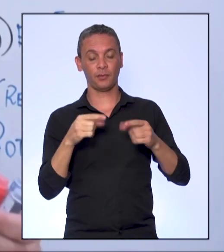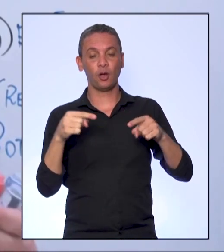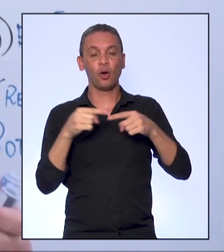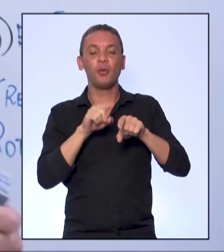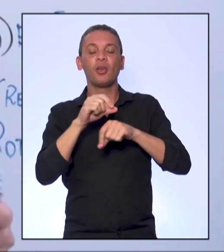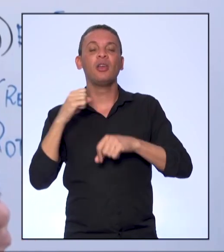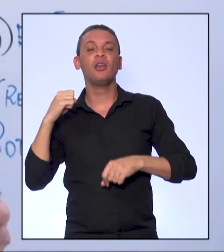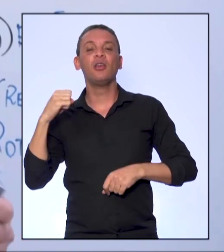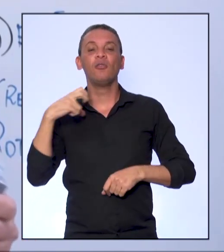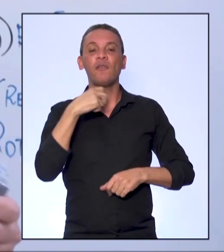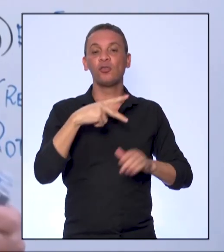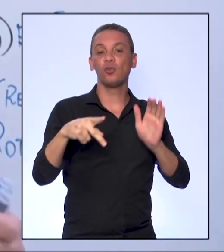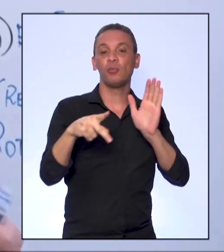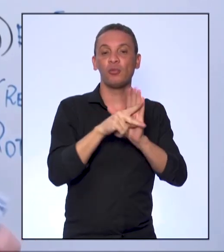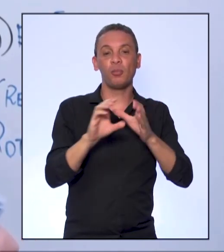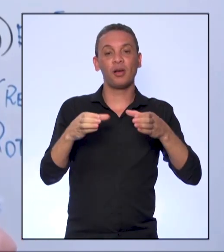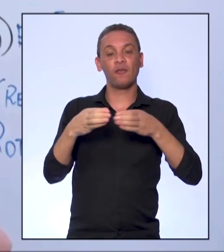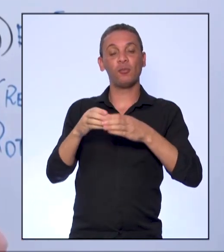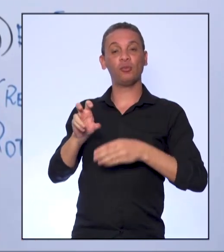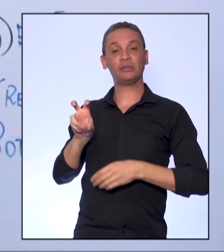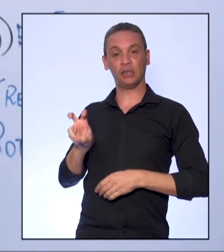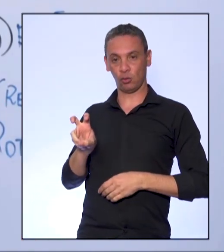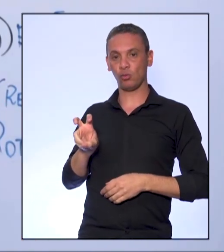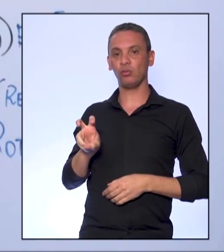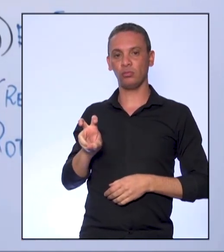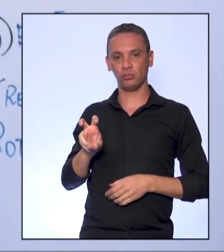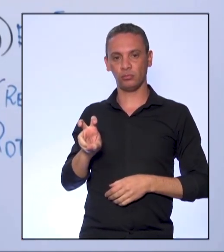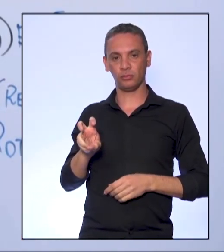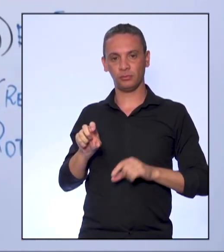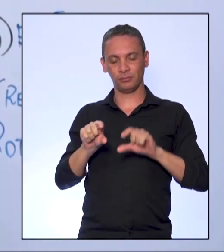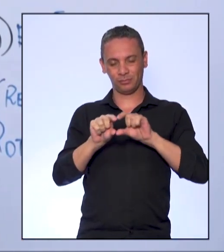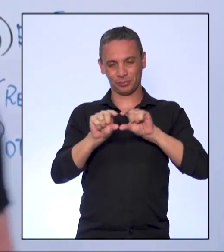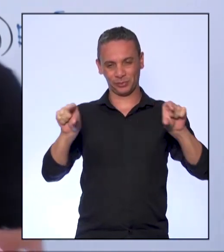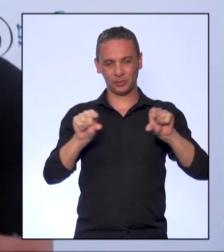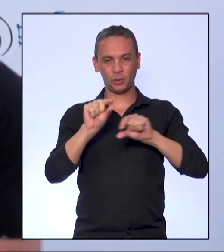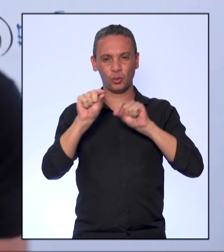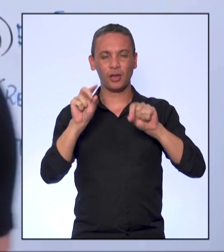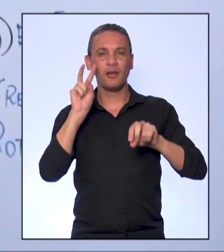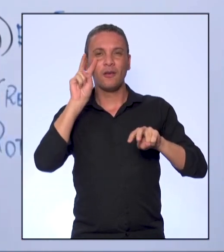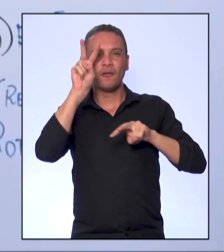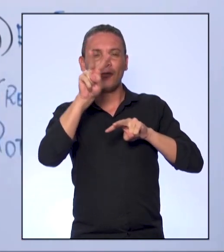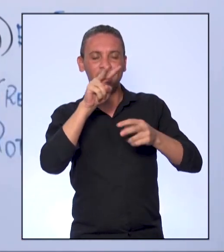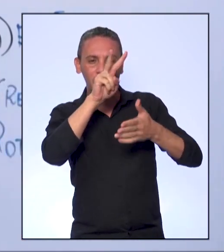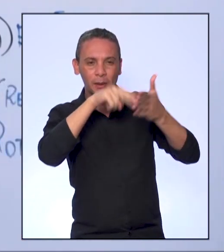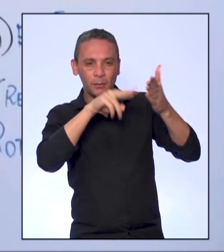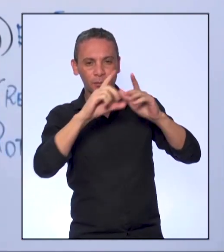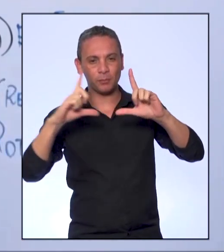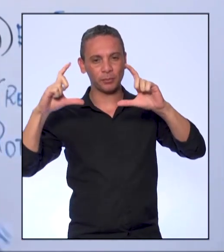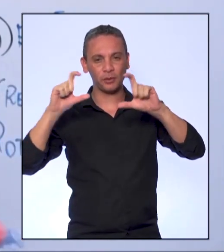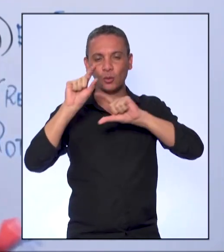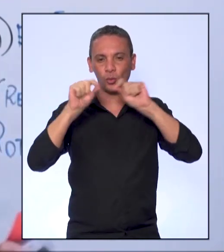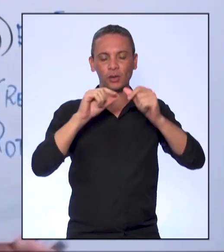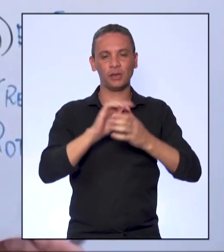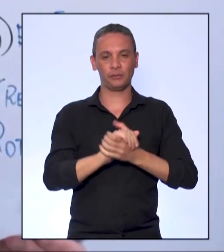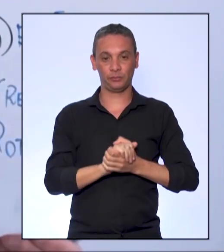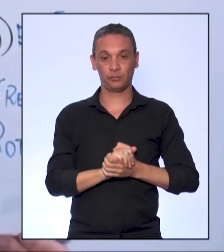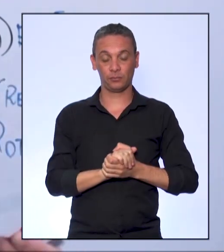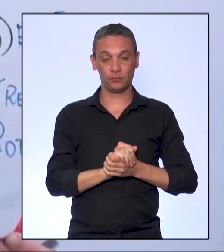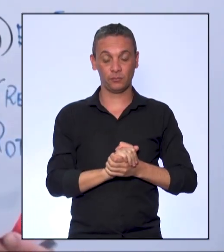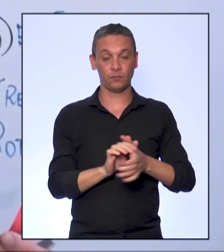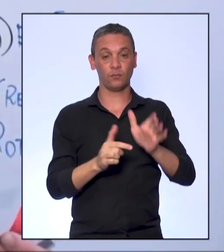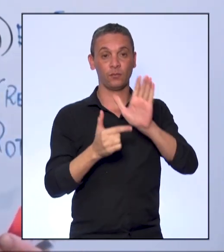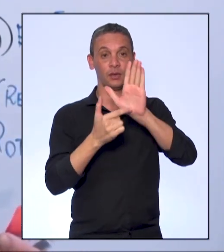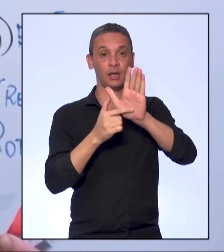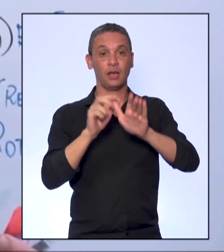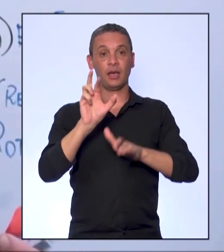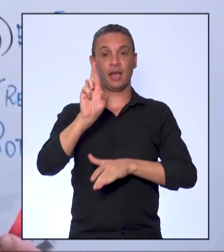de um vírus pertencente ao grupo 5, cujo... Grifa aí, galera. Grifa não. Olha aí, bate um print disso aí. Ele é um